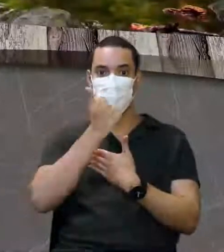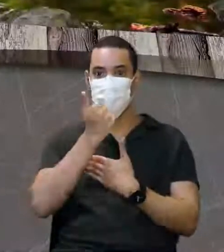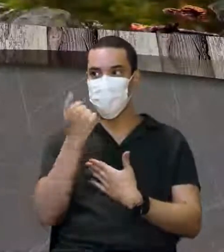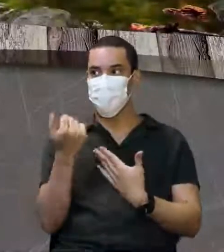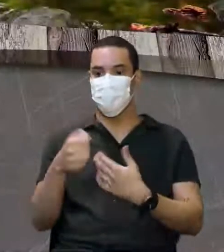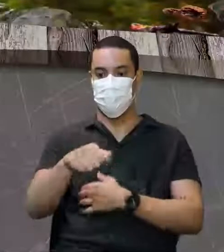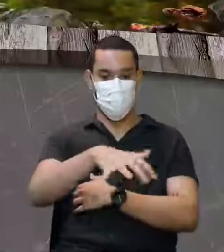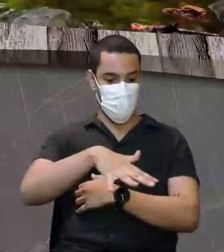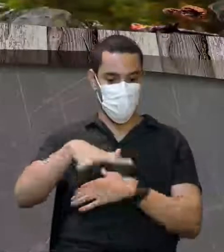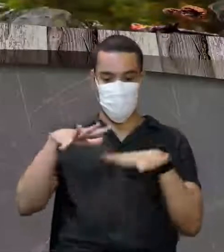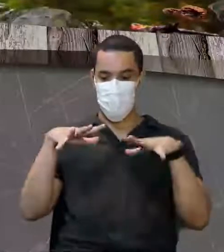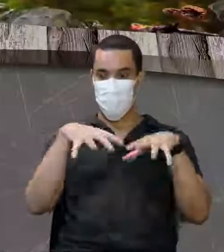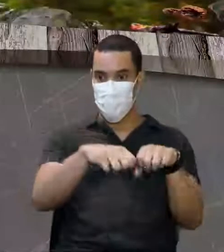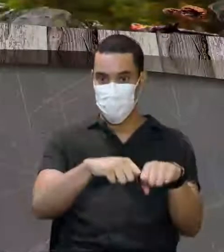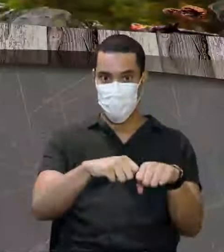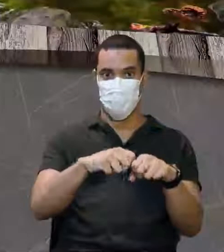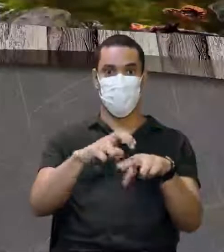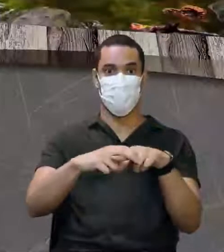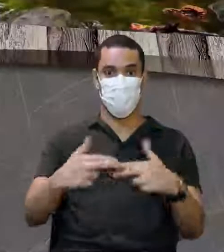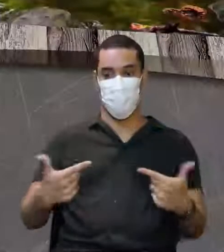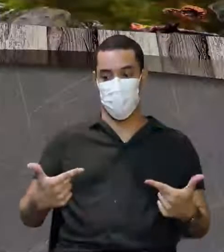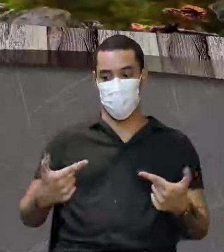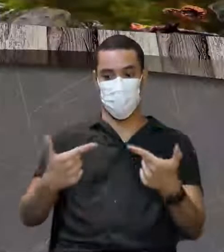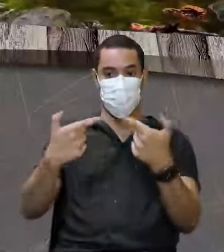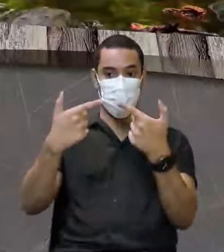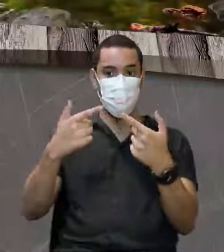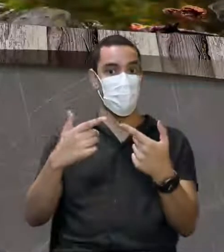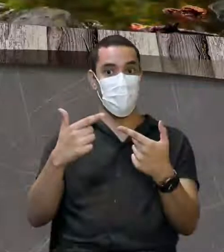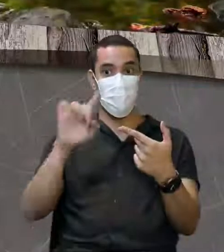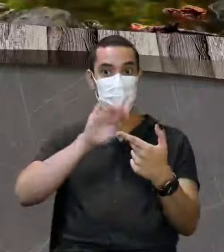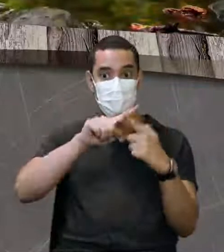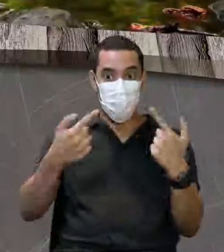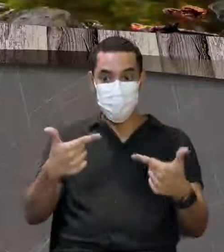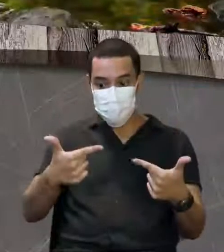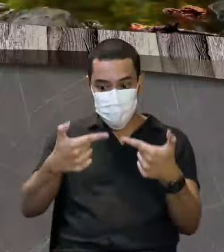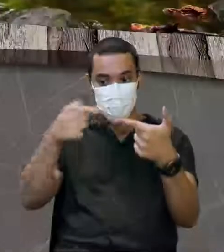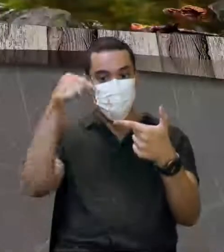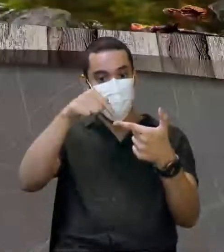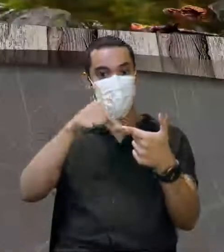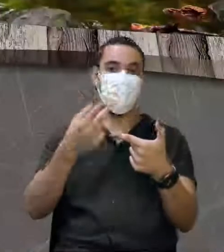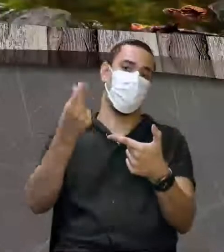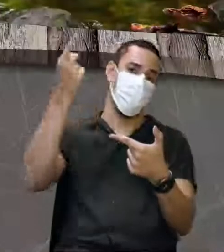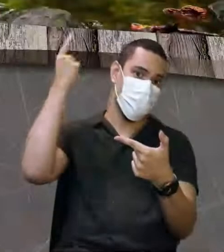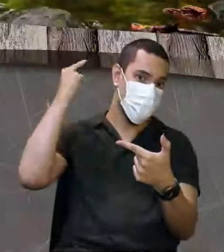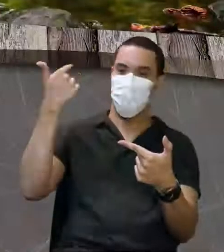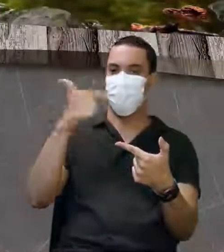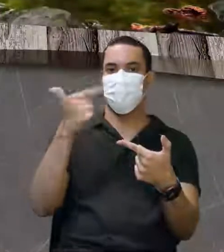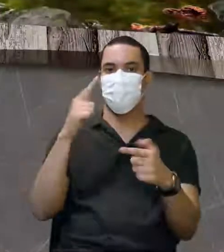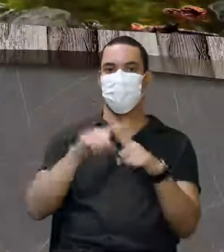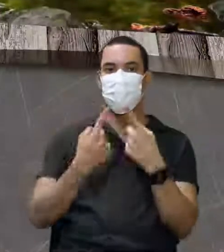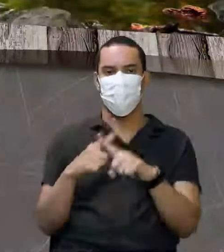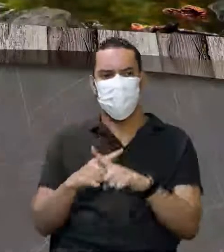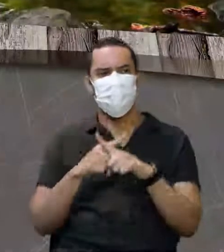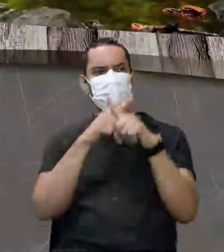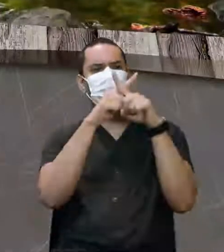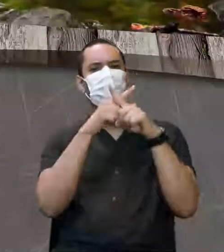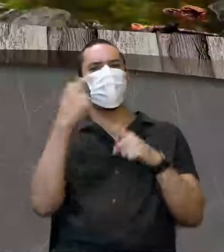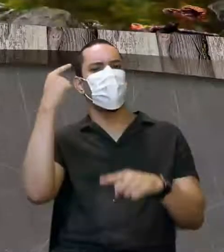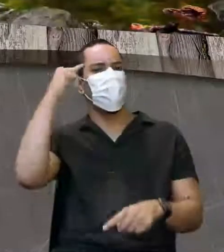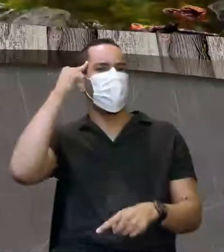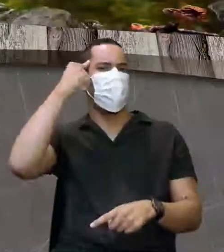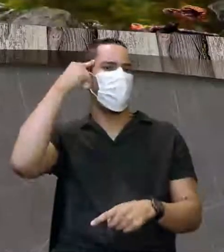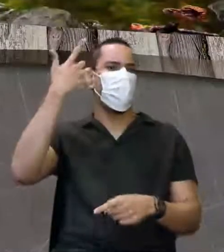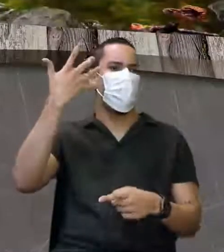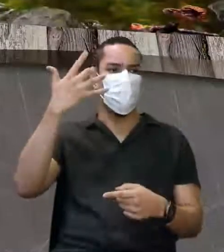territorial. E aí eles se disputavam e, como eles estavam construindo, tendo habilidade com alguns instrumentos, pegavam, perfuravam o crânio do outro, né? E